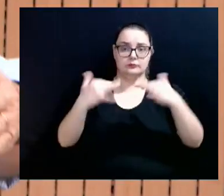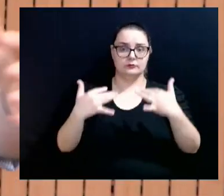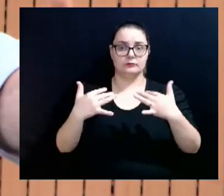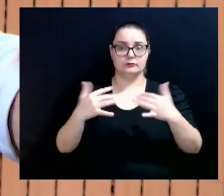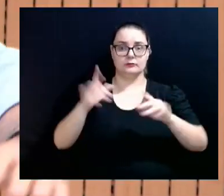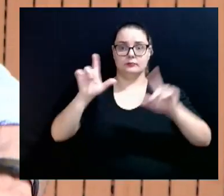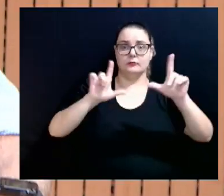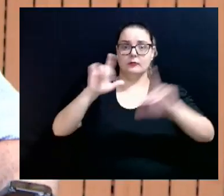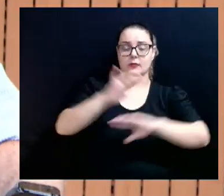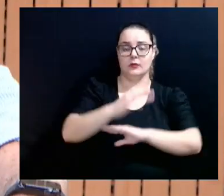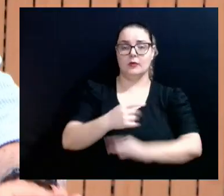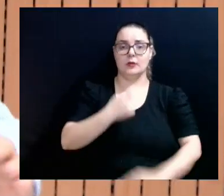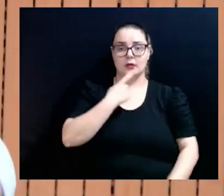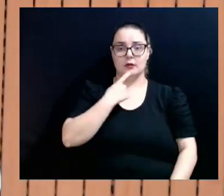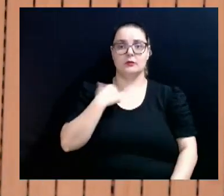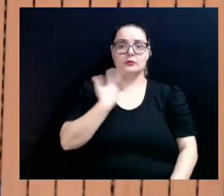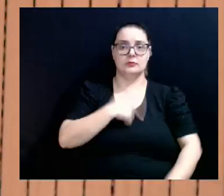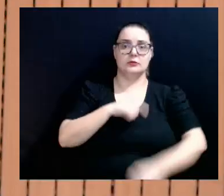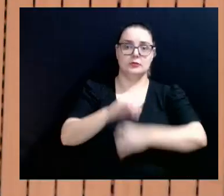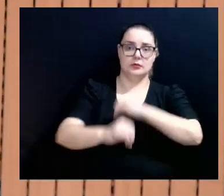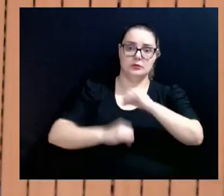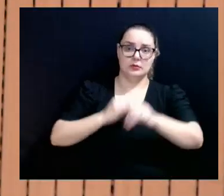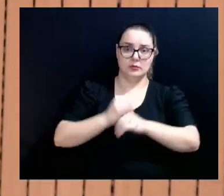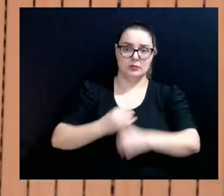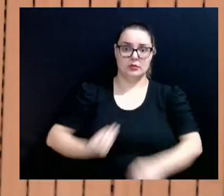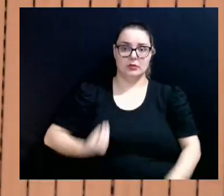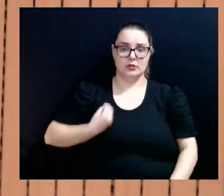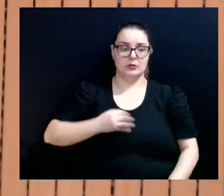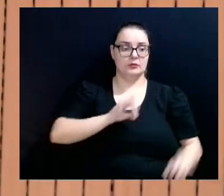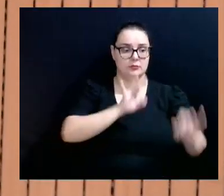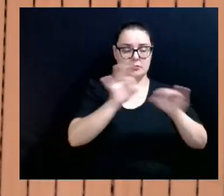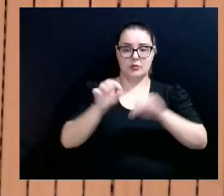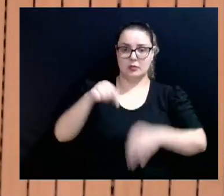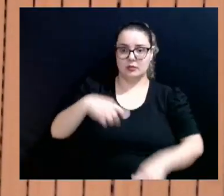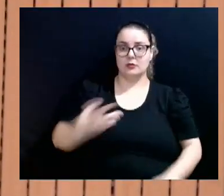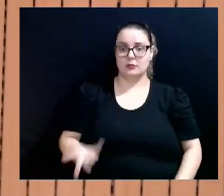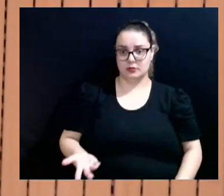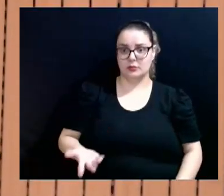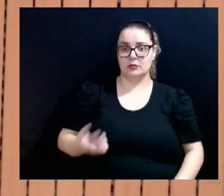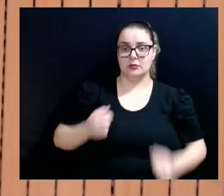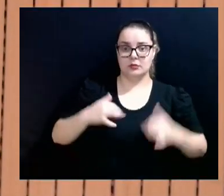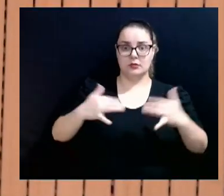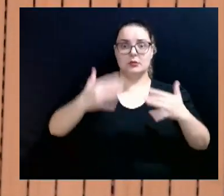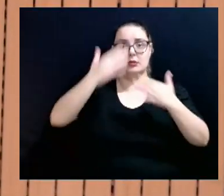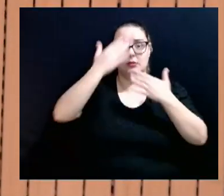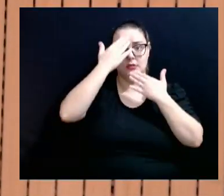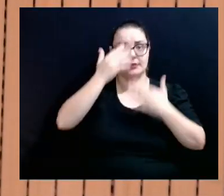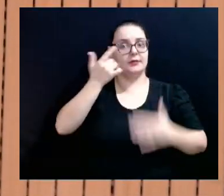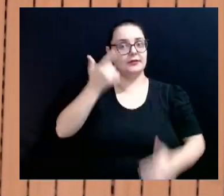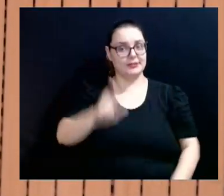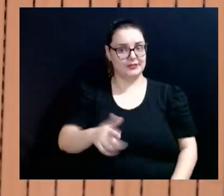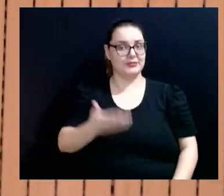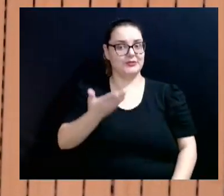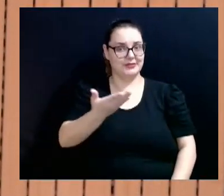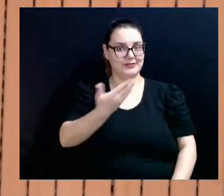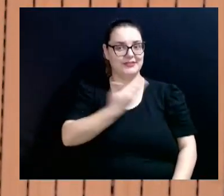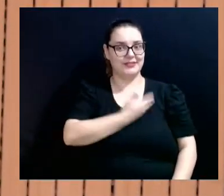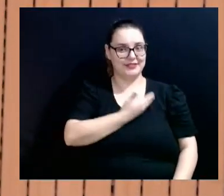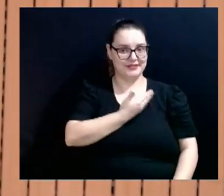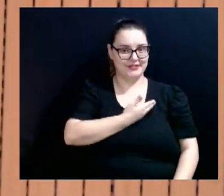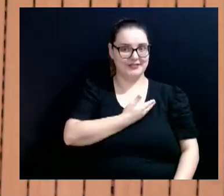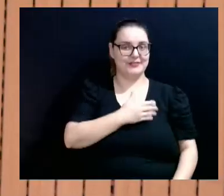nosso internauta, para as pessoas que nos acompanharam aqui nesse plenário. Agradecer mais uma vez a amiga querida